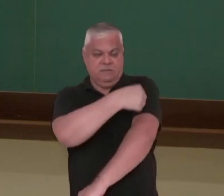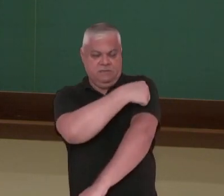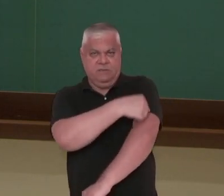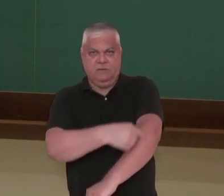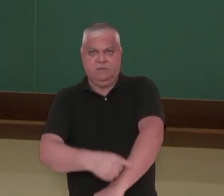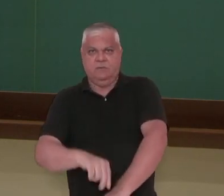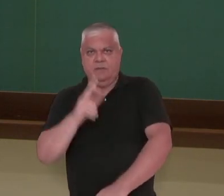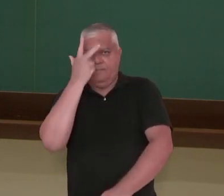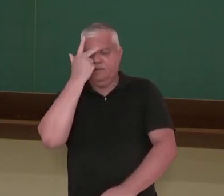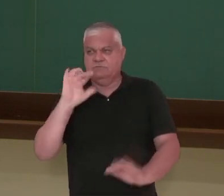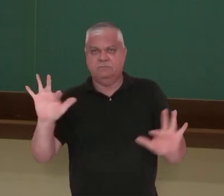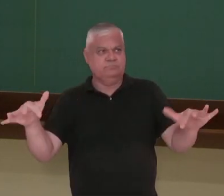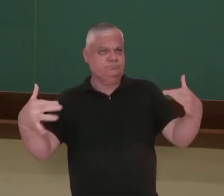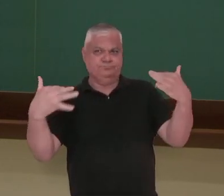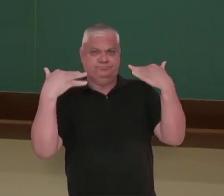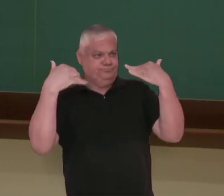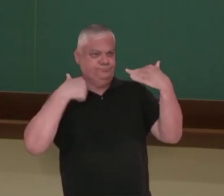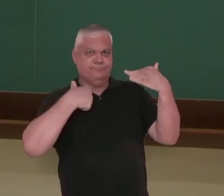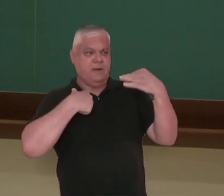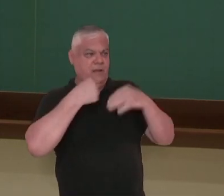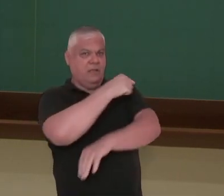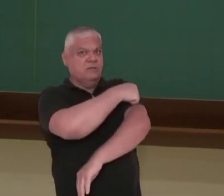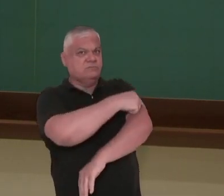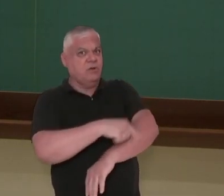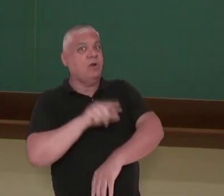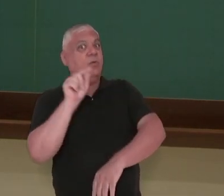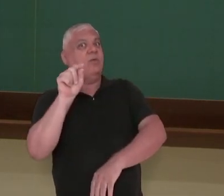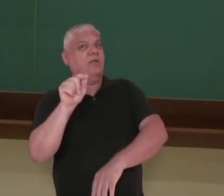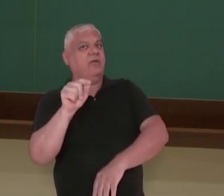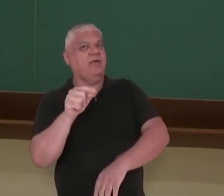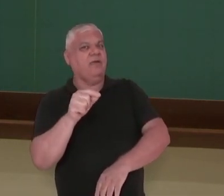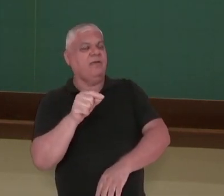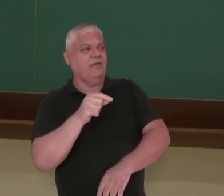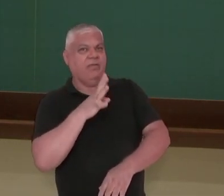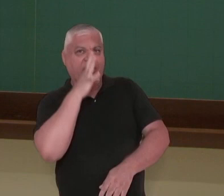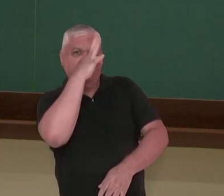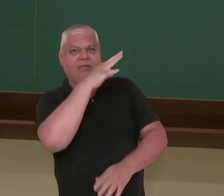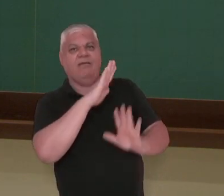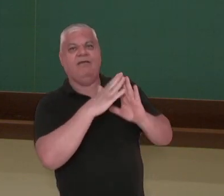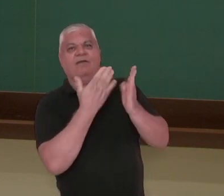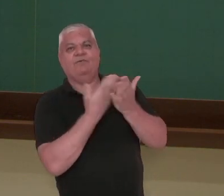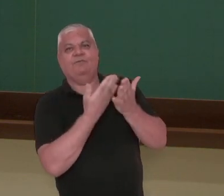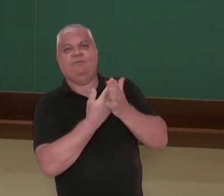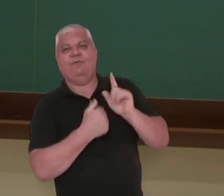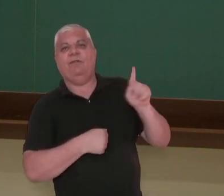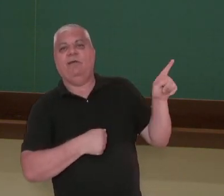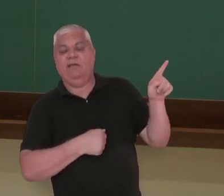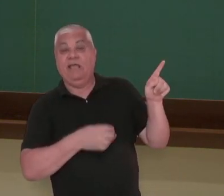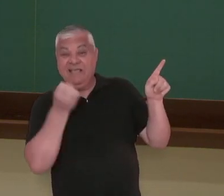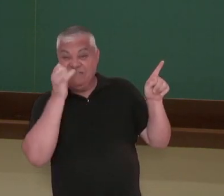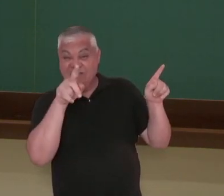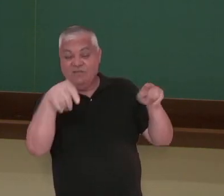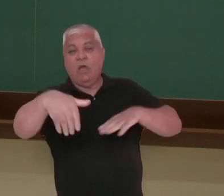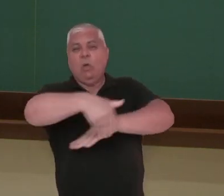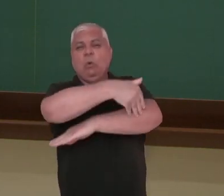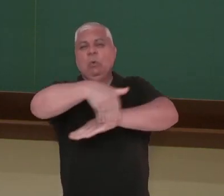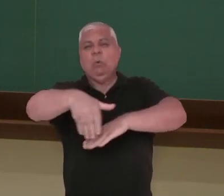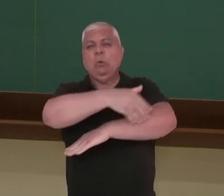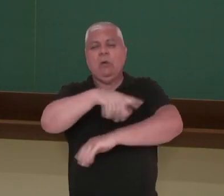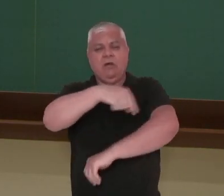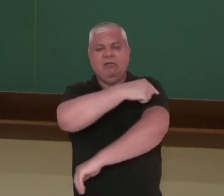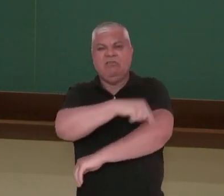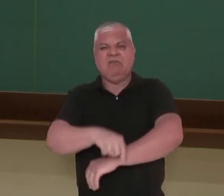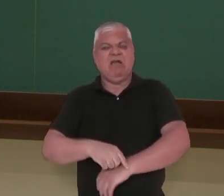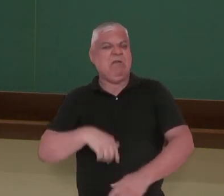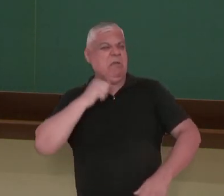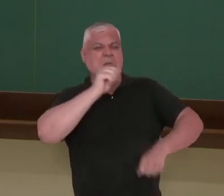esteja fora da escola, você está representando a escola. Se você fizer alguma coisa que as pessoas não gostem, as pessoas vão pensar o quê da